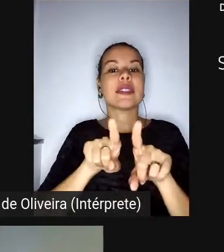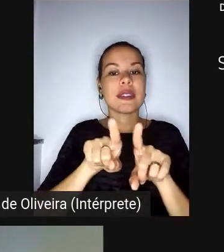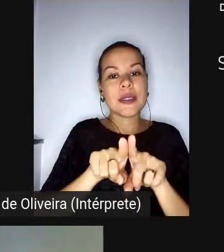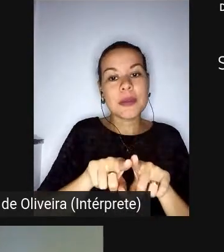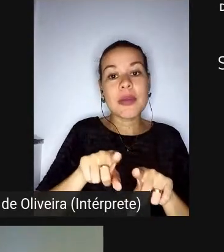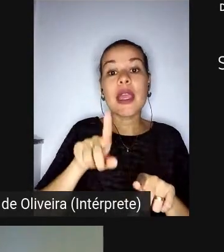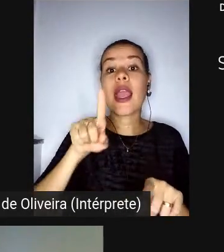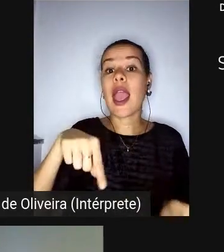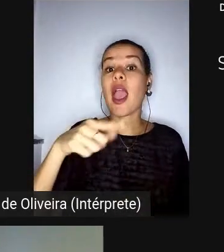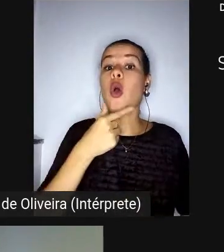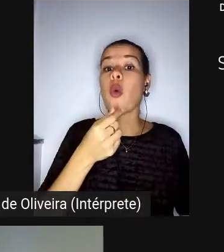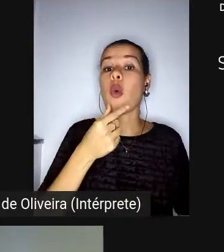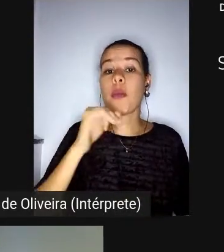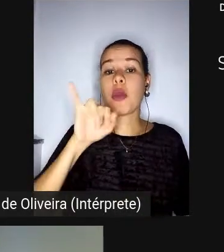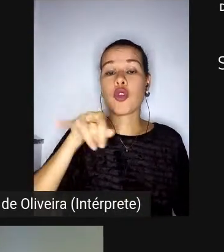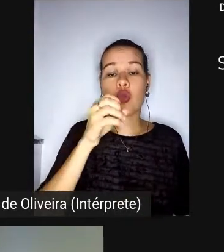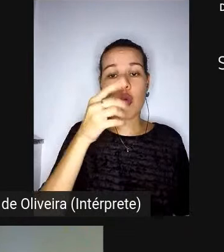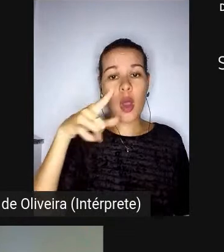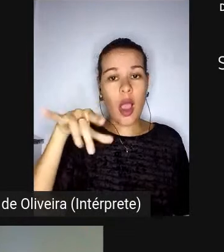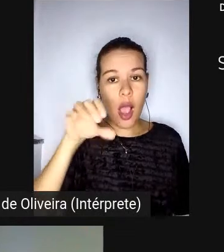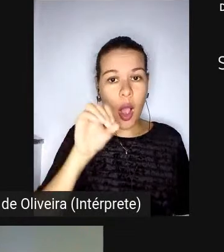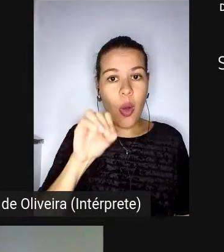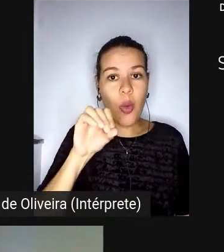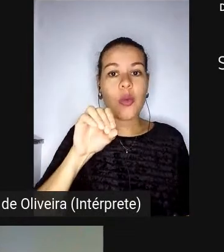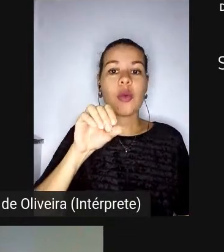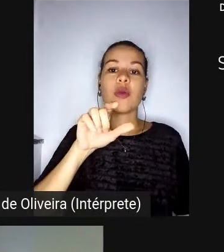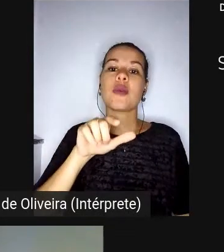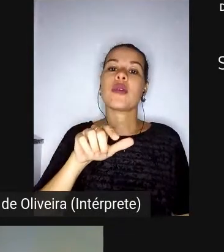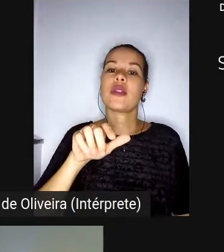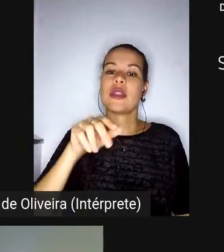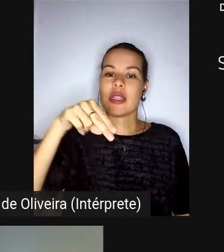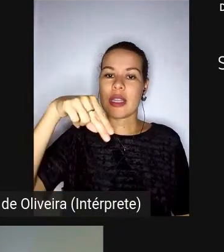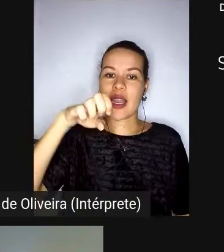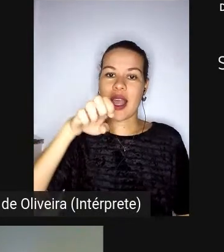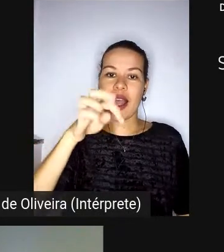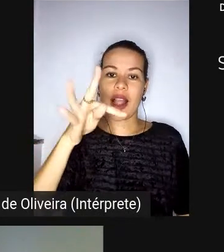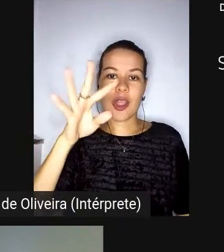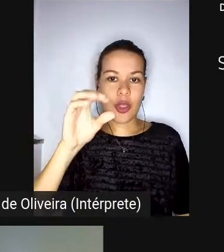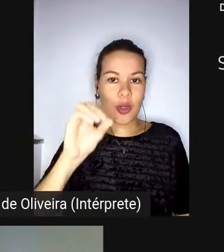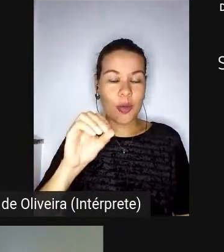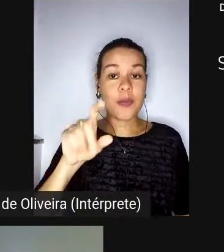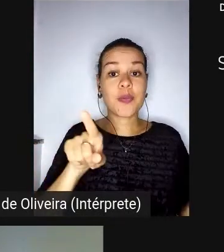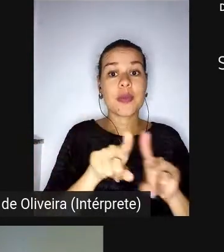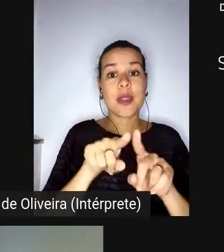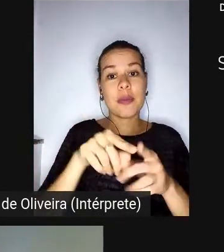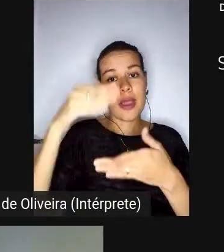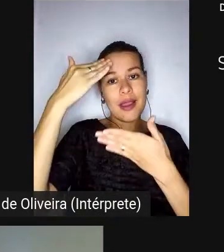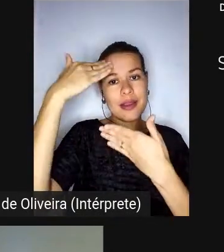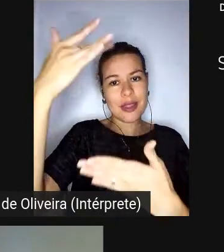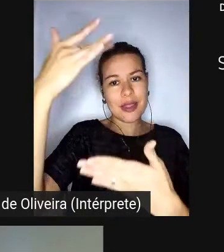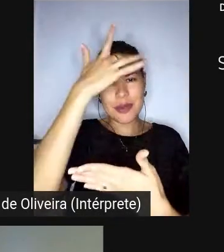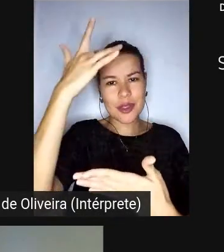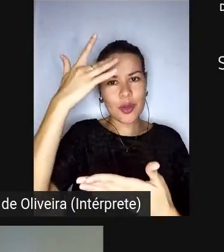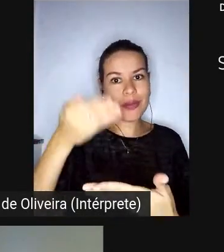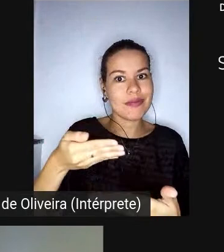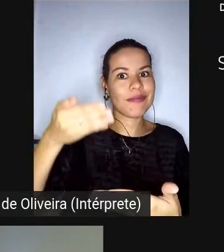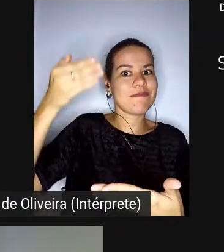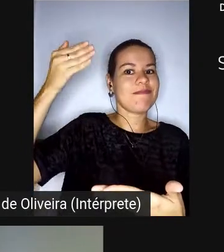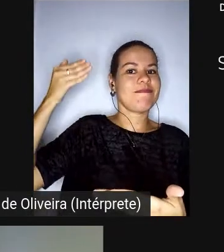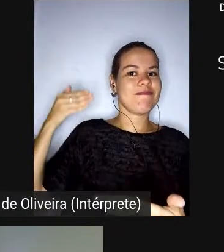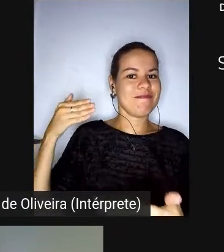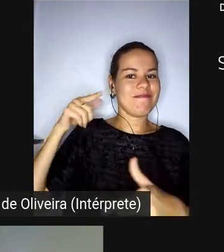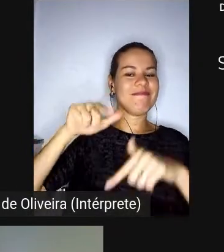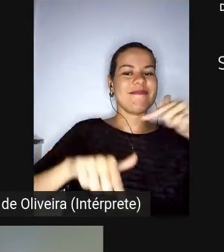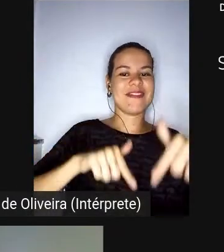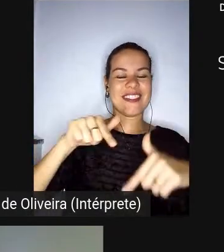agradecer muito é a dona equipe que está nos Bastidores a comissão então Juliana Fábio da